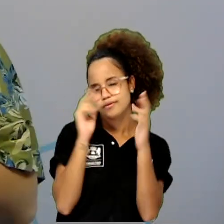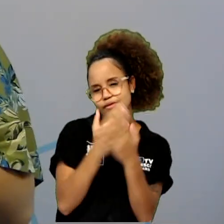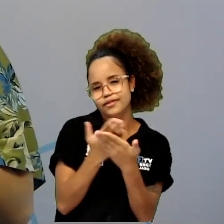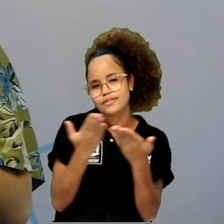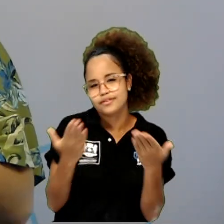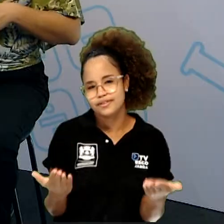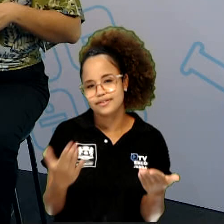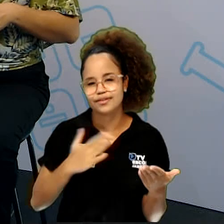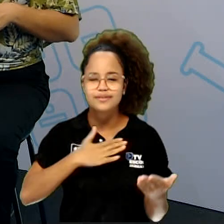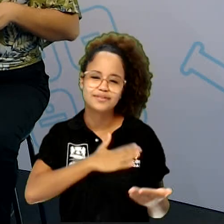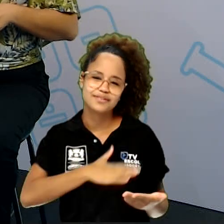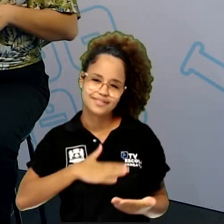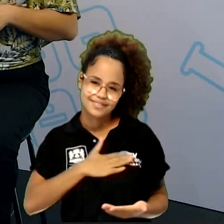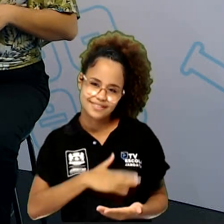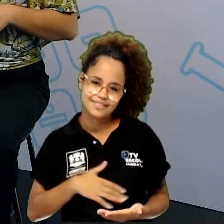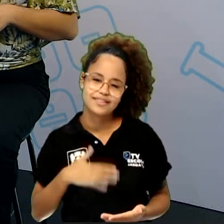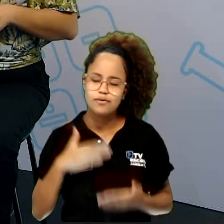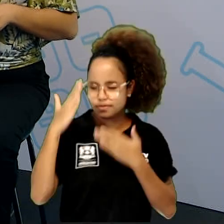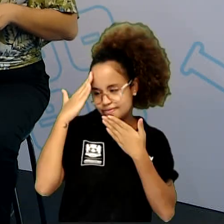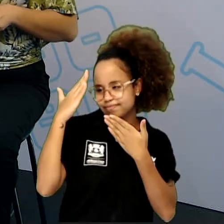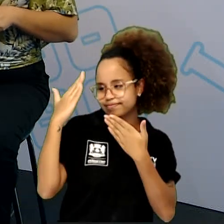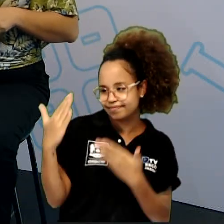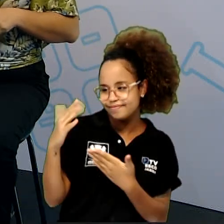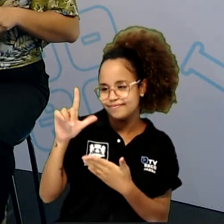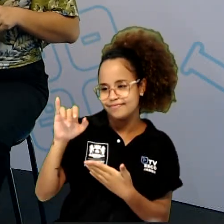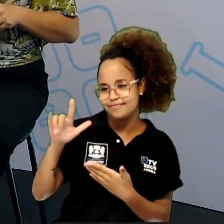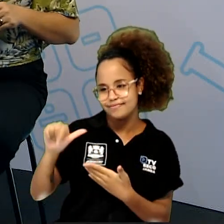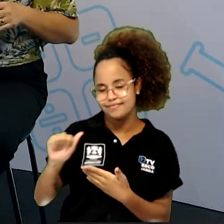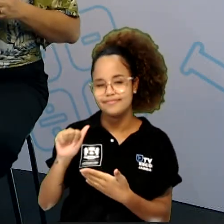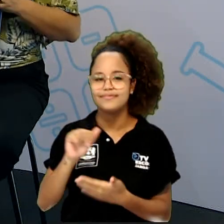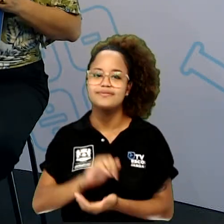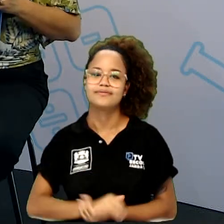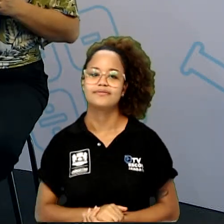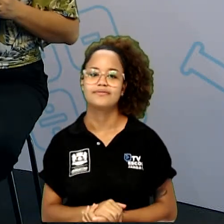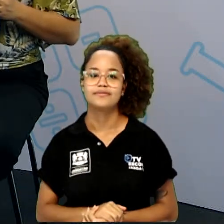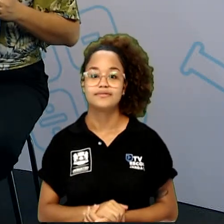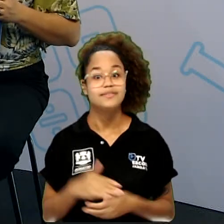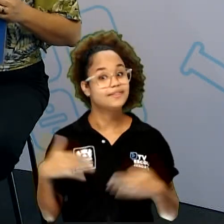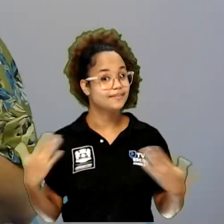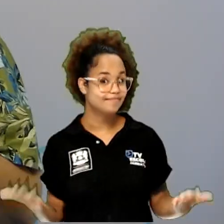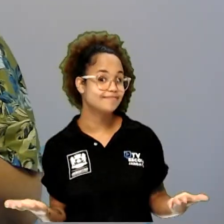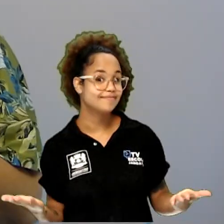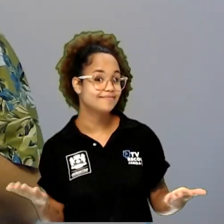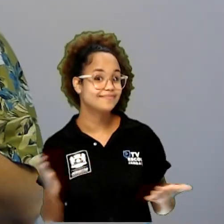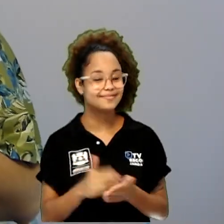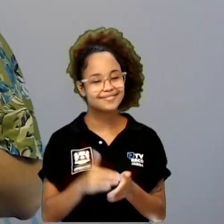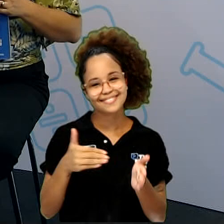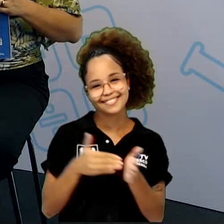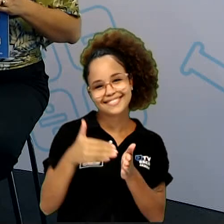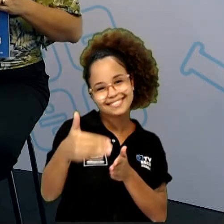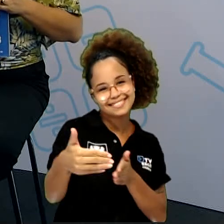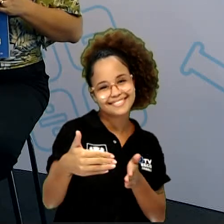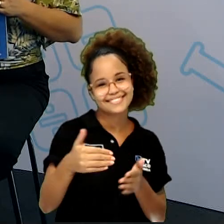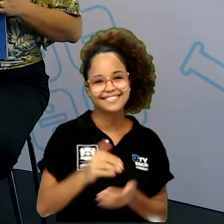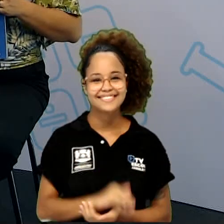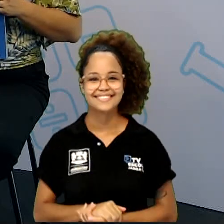gostado. Agradecer a Leila ter se disponibilizado para vir aqui conversar Eu com que a agradeço. Gente. E é isso. Até a próxima, então.